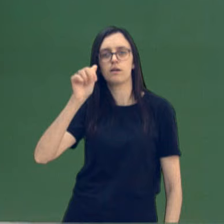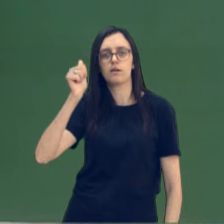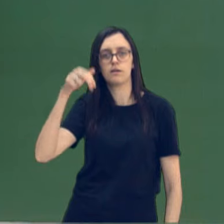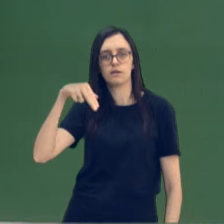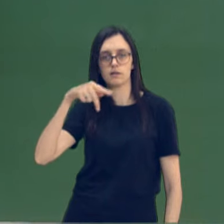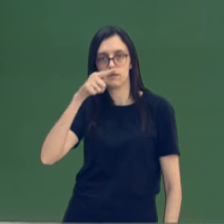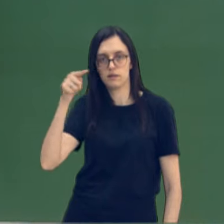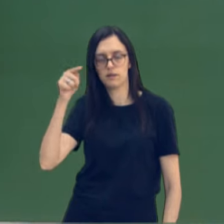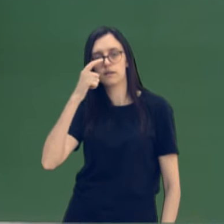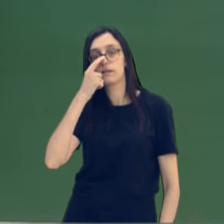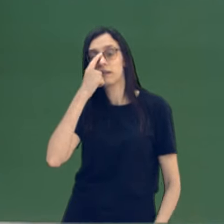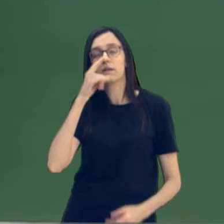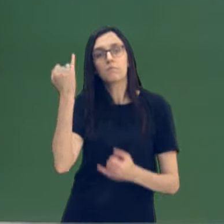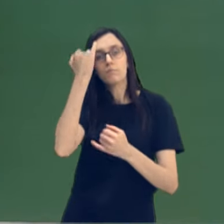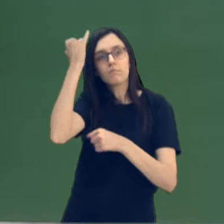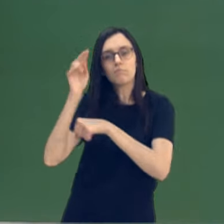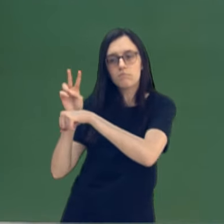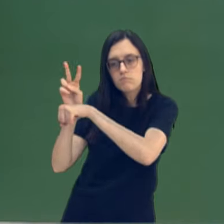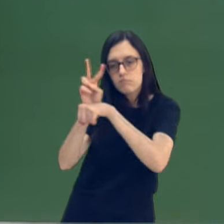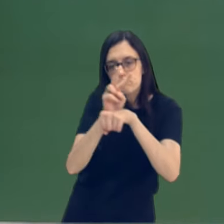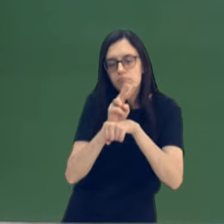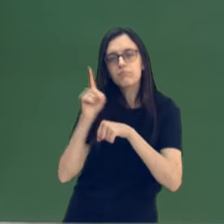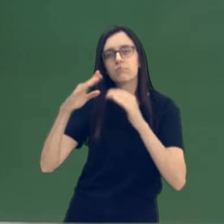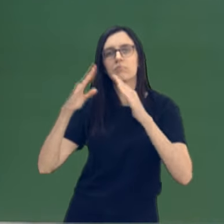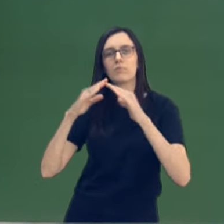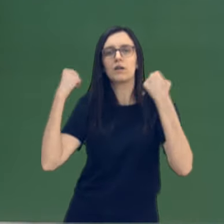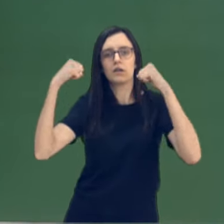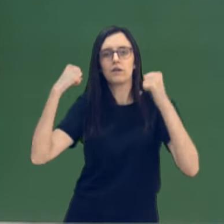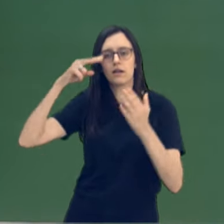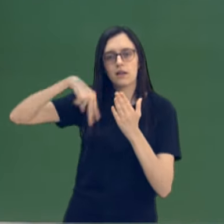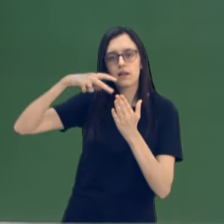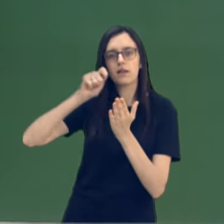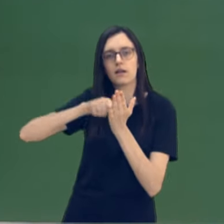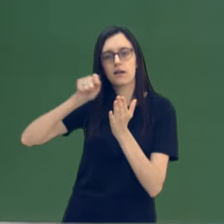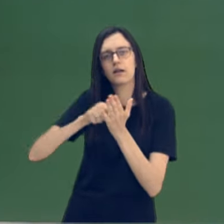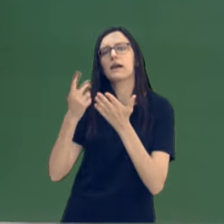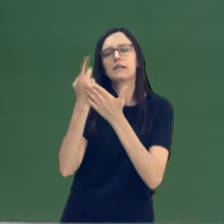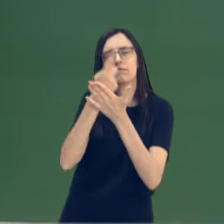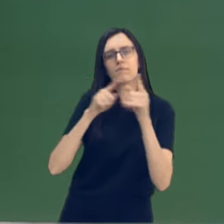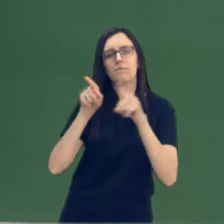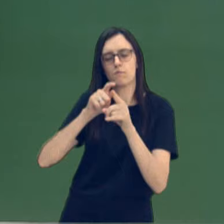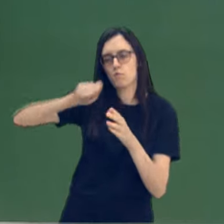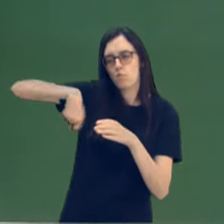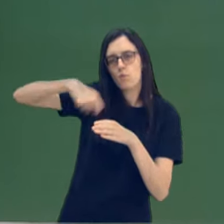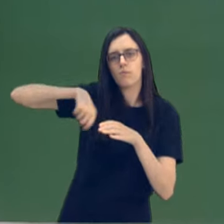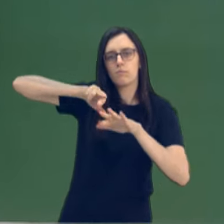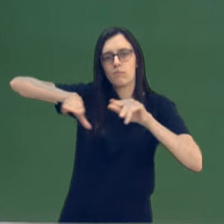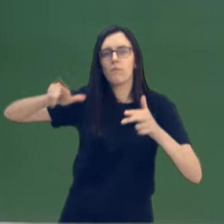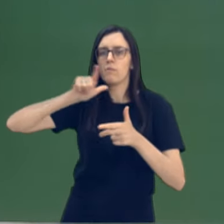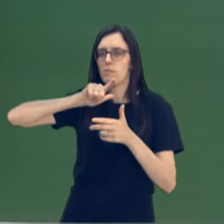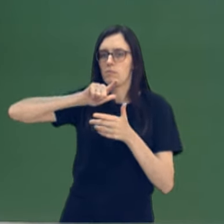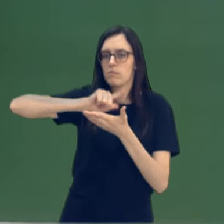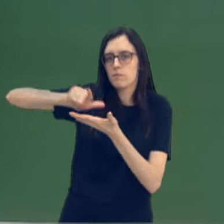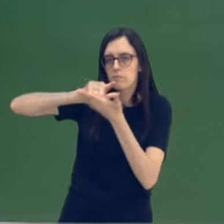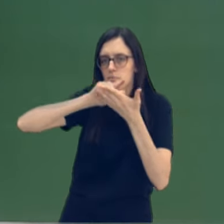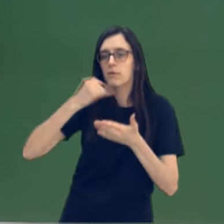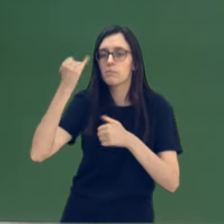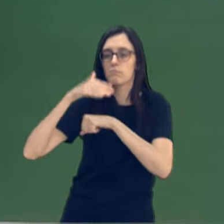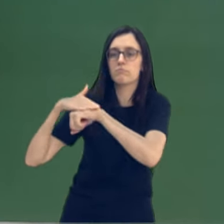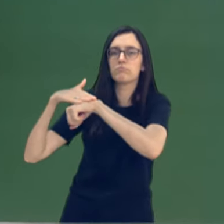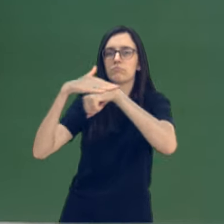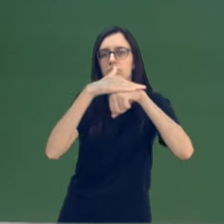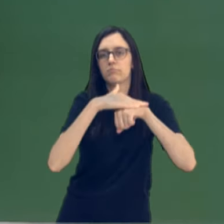água, se alimente bem, faça atividade em casa, ler, escrever, desenhar, cozinhar, limpar, converse com quem está ao seu